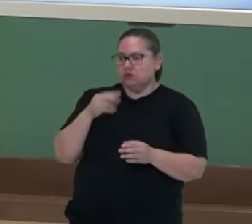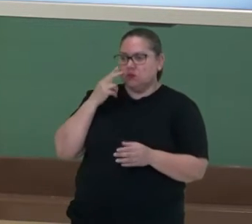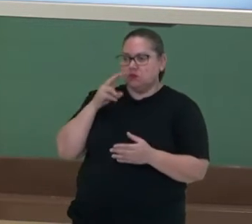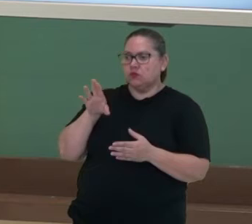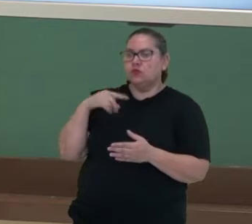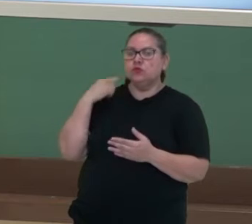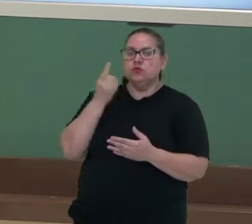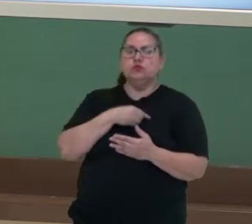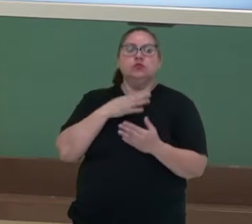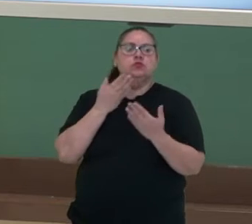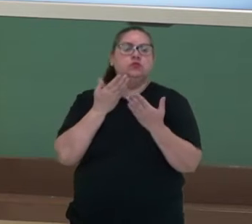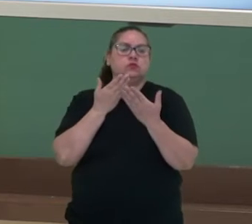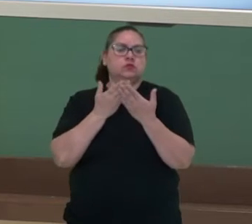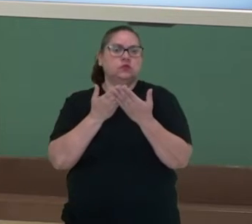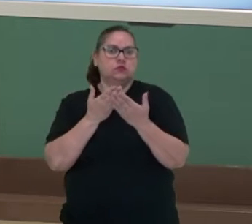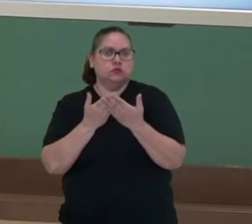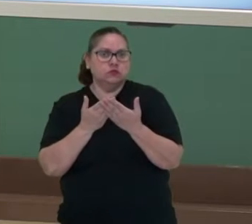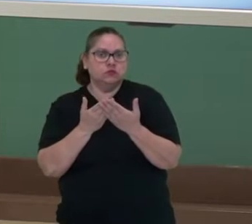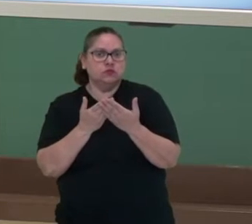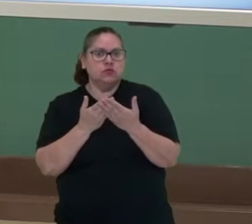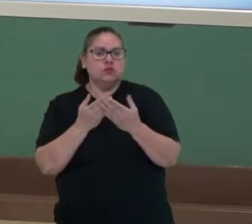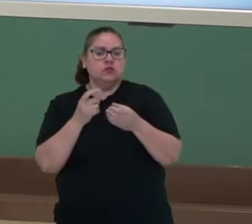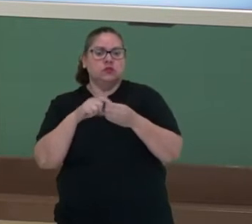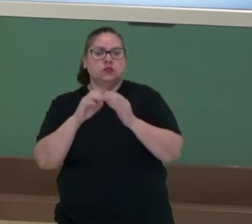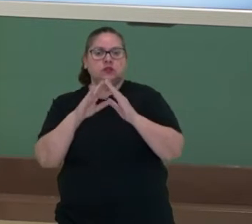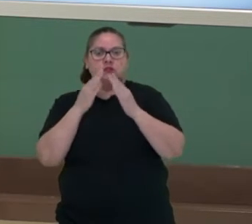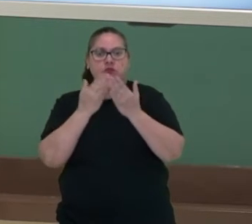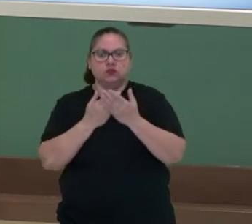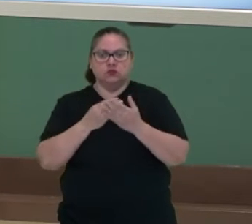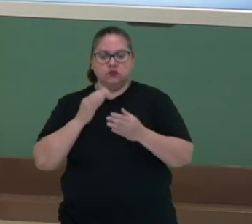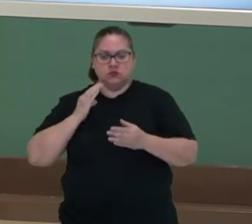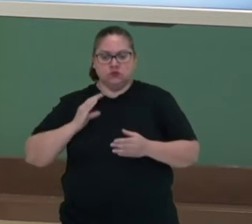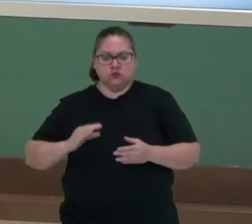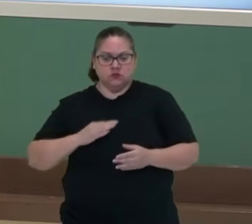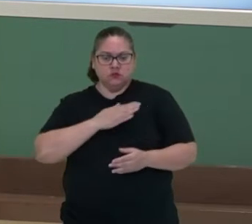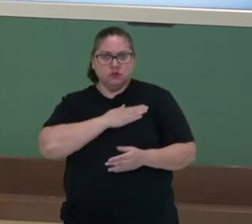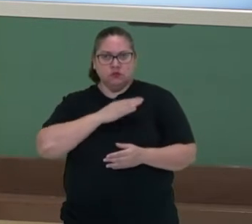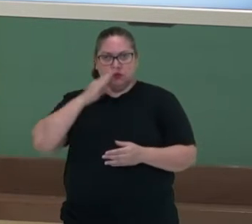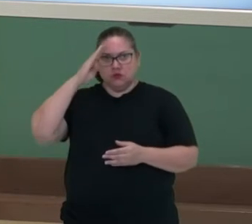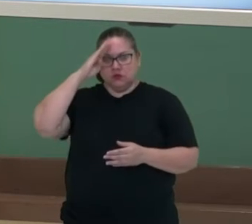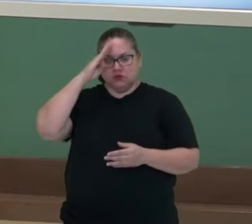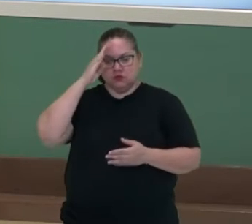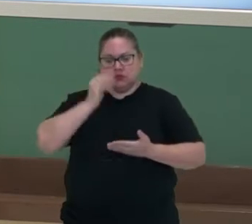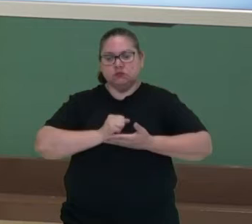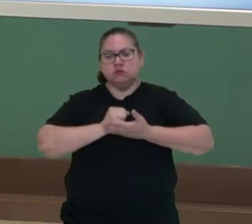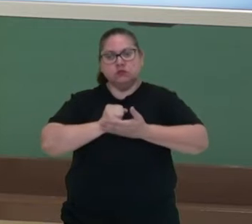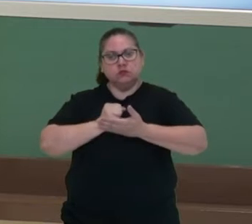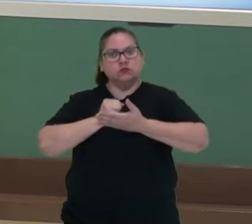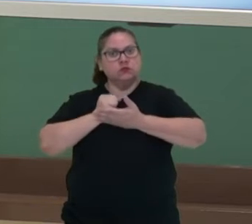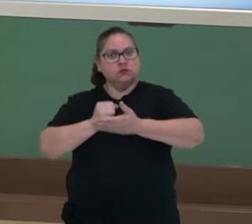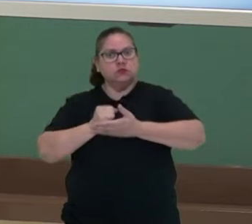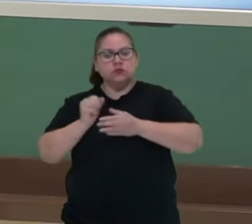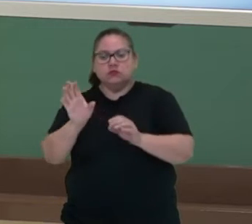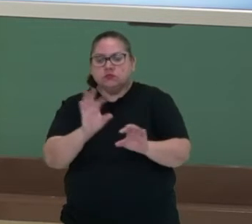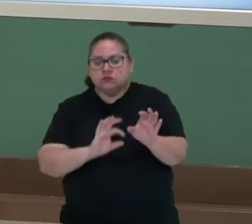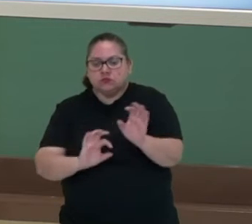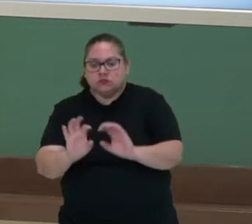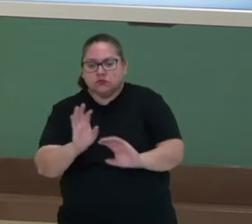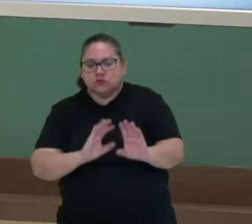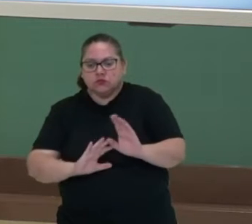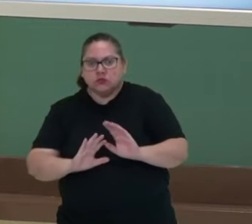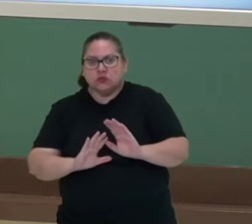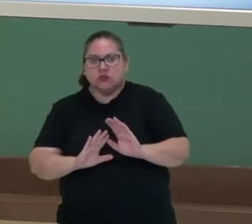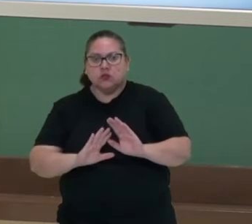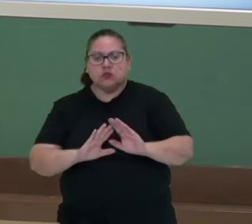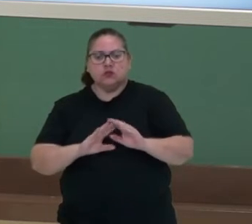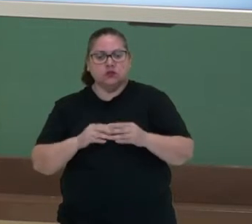dos nossos colégios cívicos militares também precisam ter, e assim colaborar com a organização, com